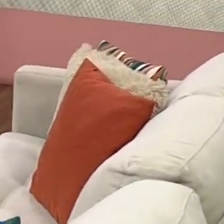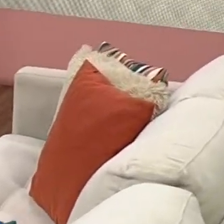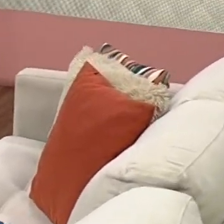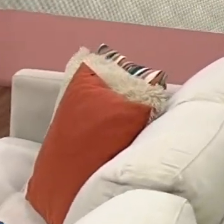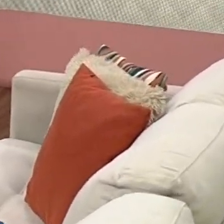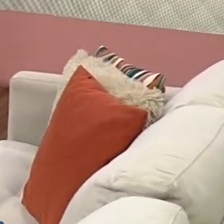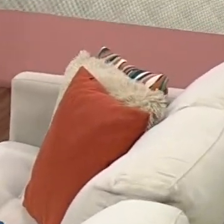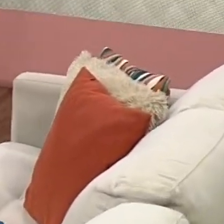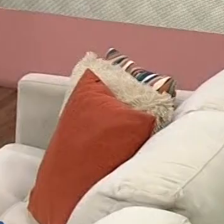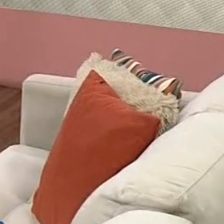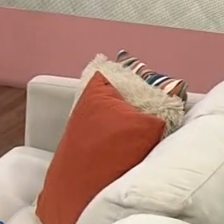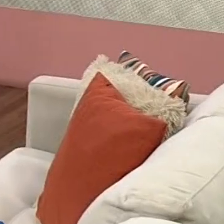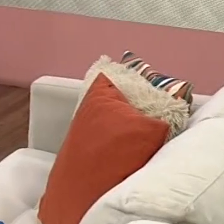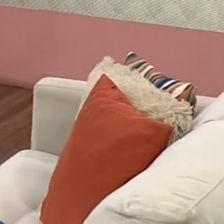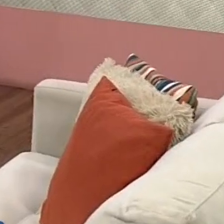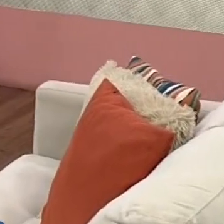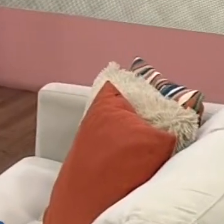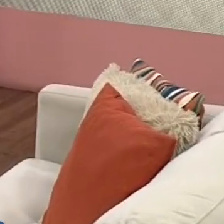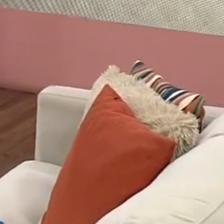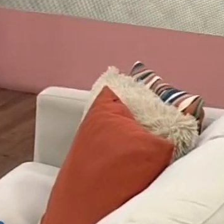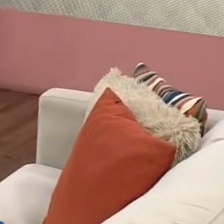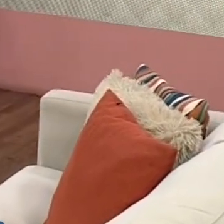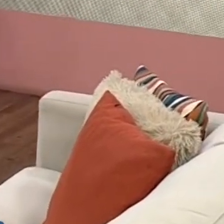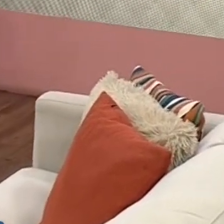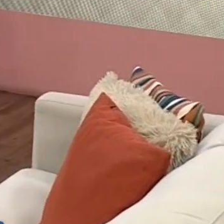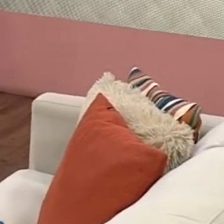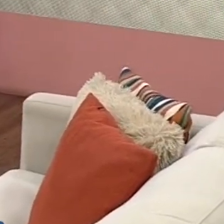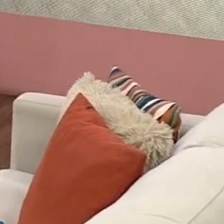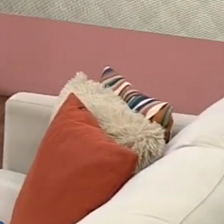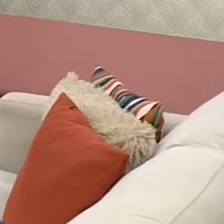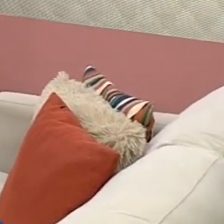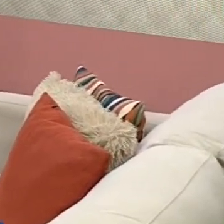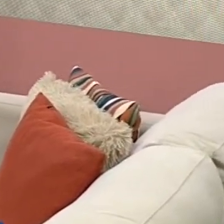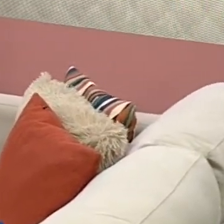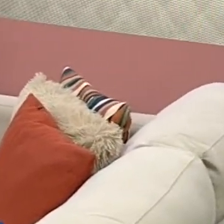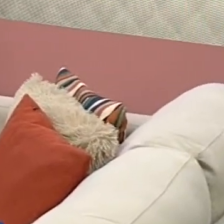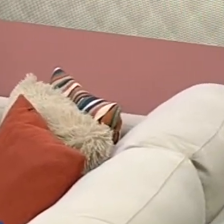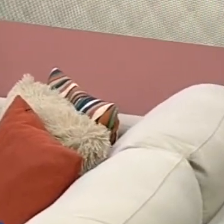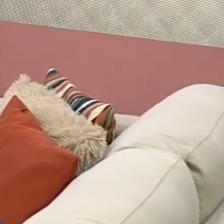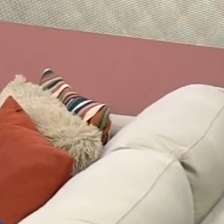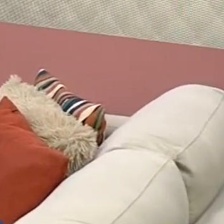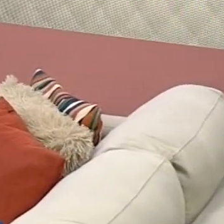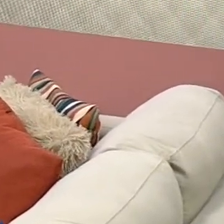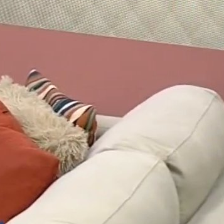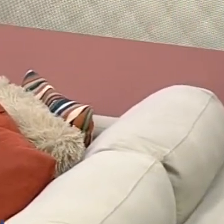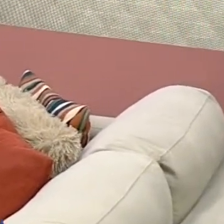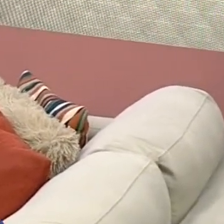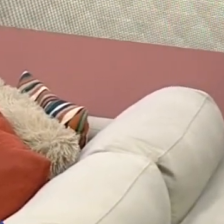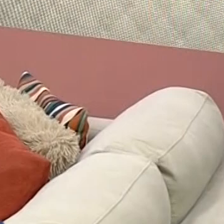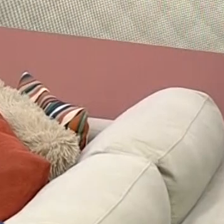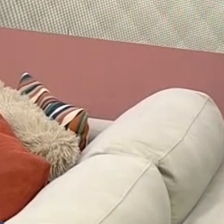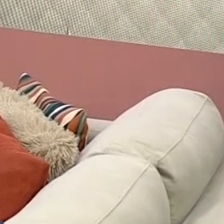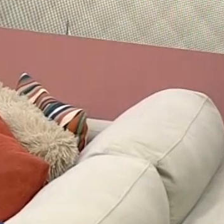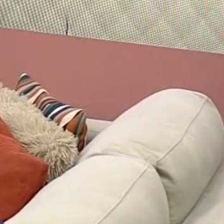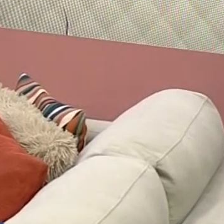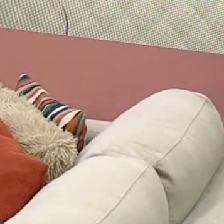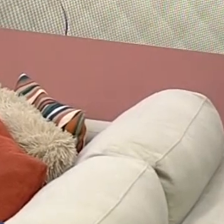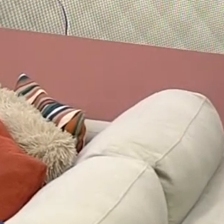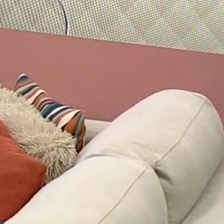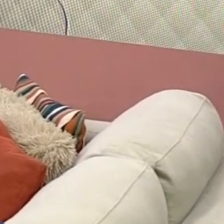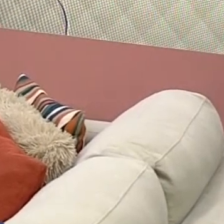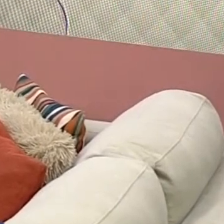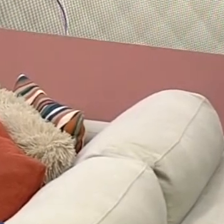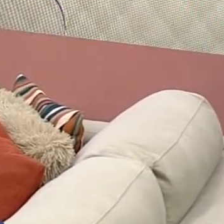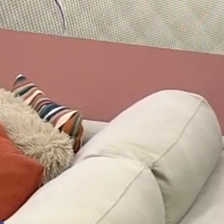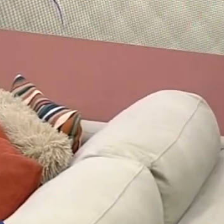Seja bem-vinda. Muito obrigada. Para mim é um prazer estar aqui hoje, né? Poder falar aí de um tema tão pertinente que